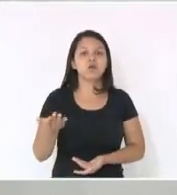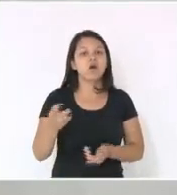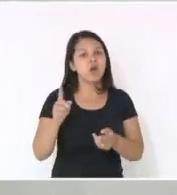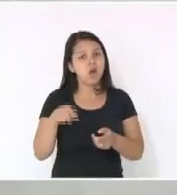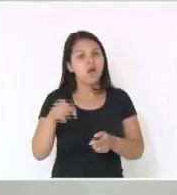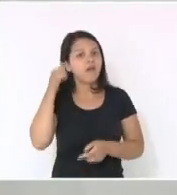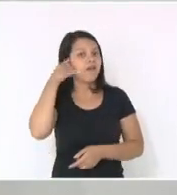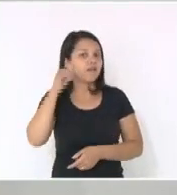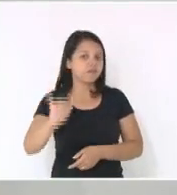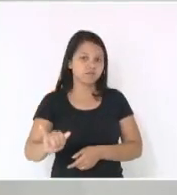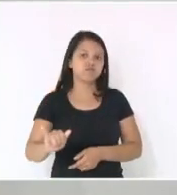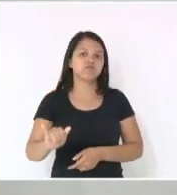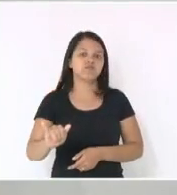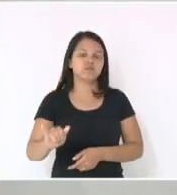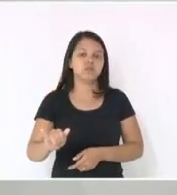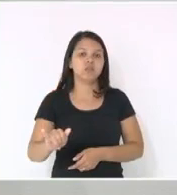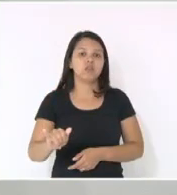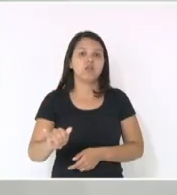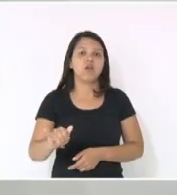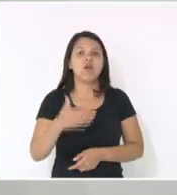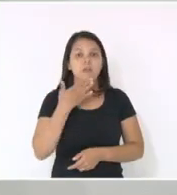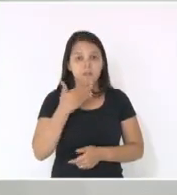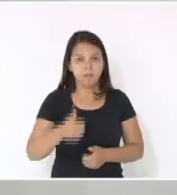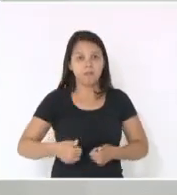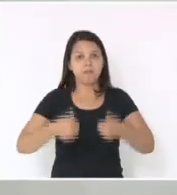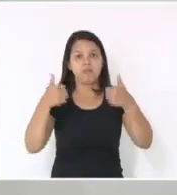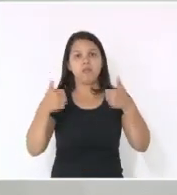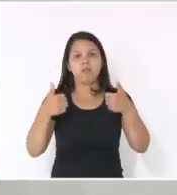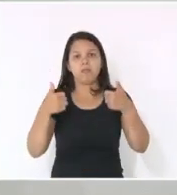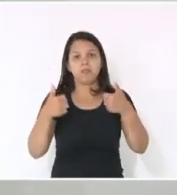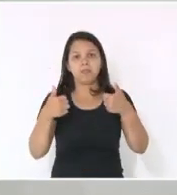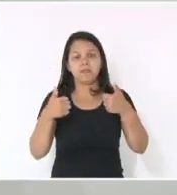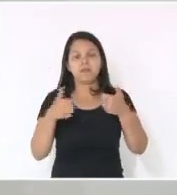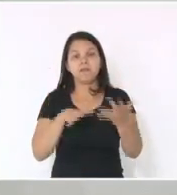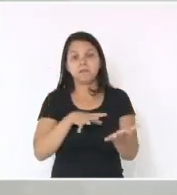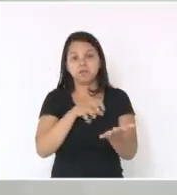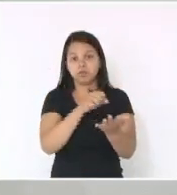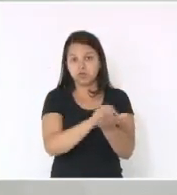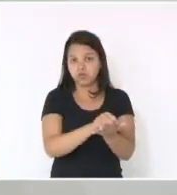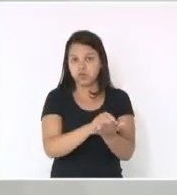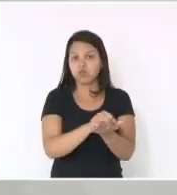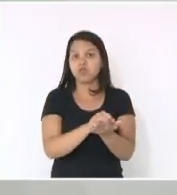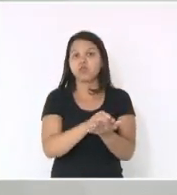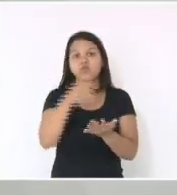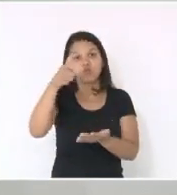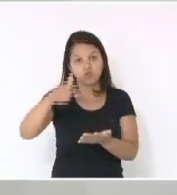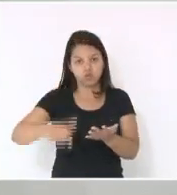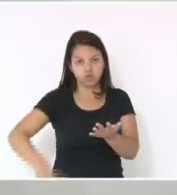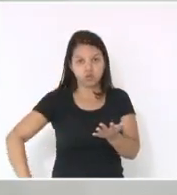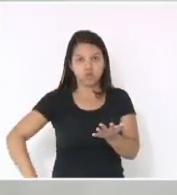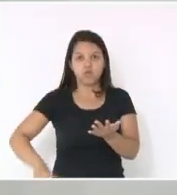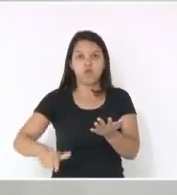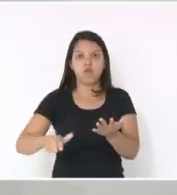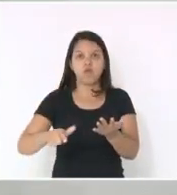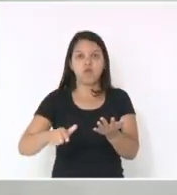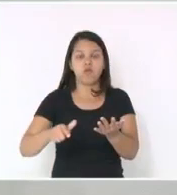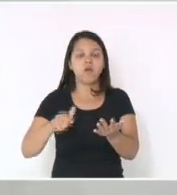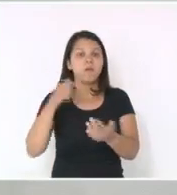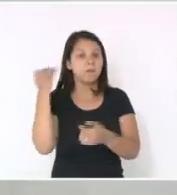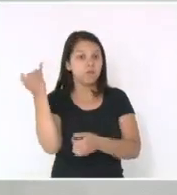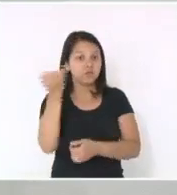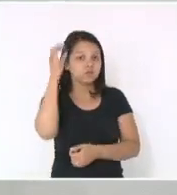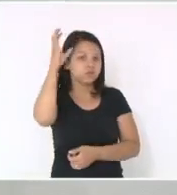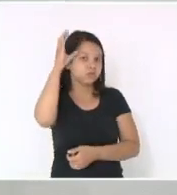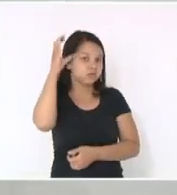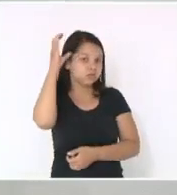prevenção, que é o melhor resultado. Os registros reforçam a importância da conscientização